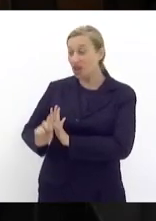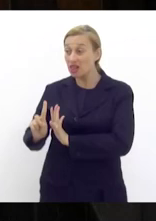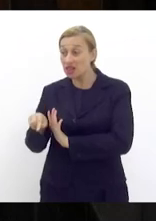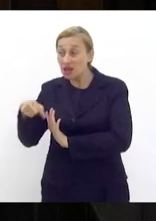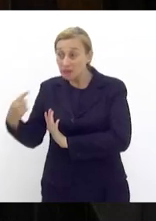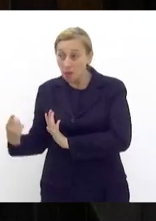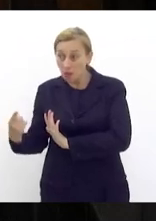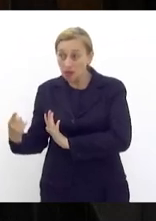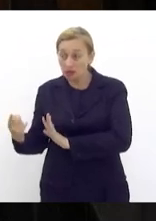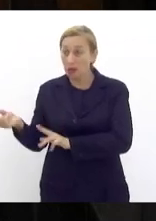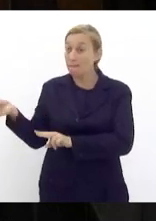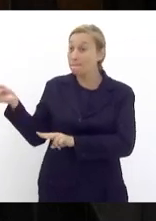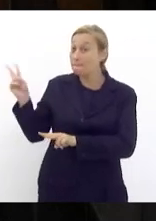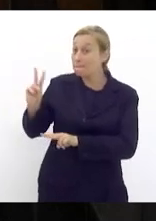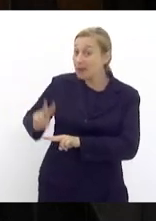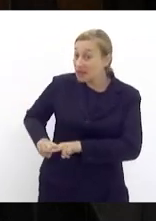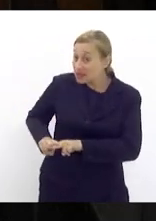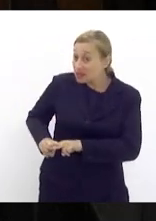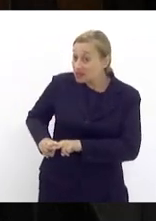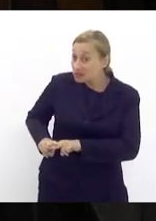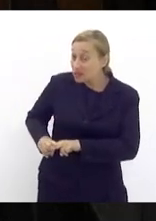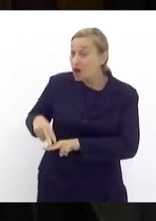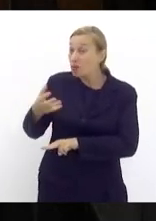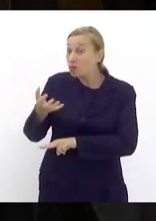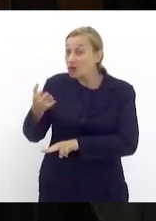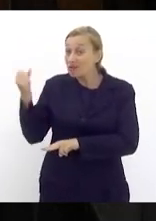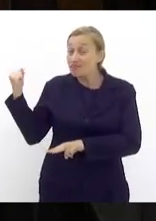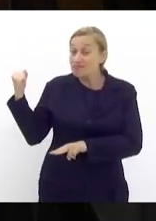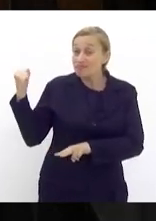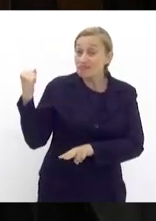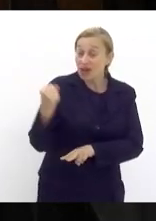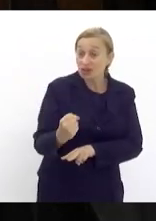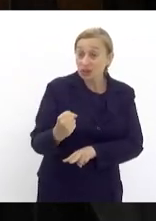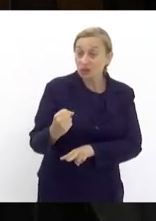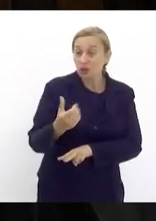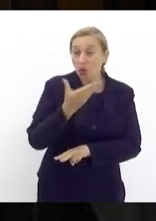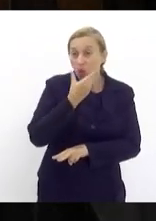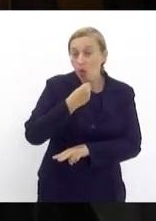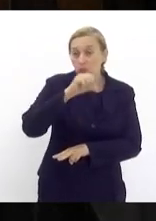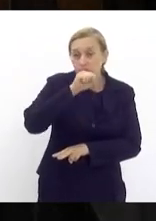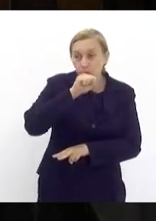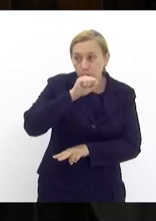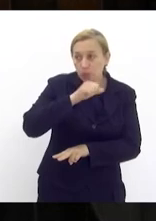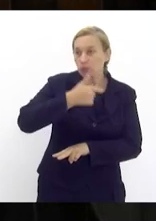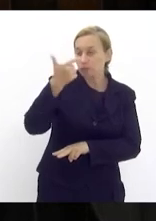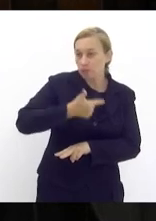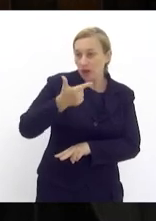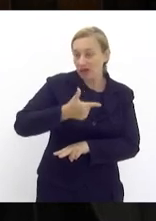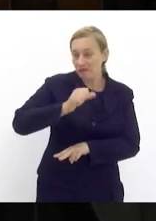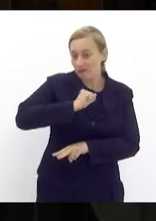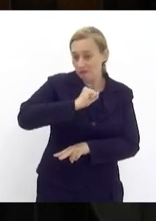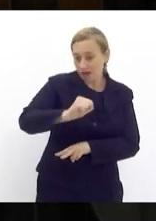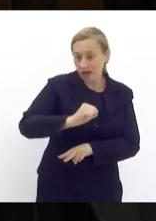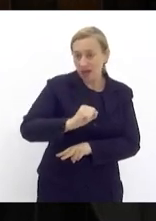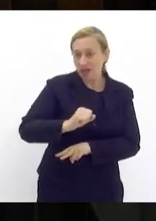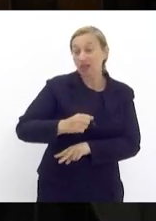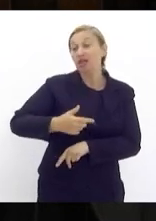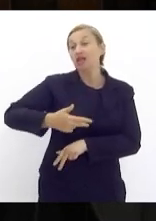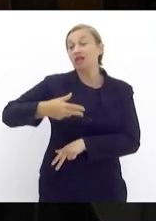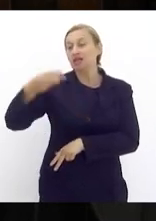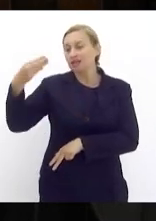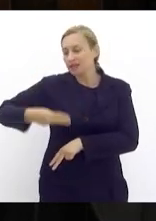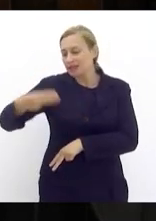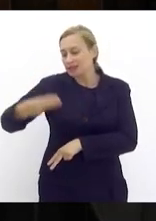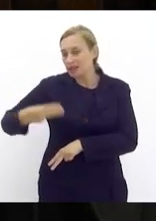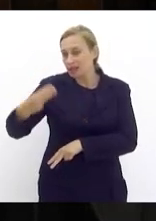Depois foi preso porque tentou matar o padrasto à facada. E na terceira vez foi